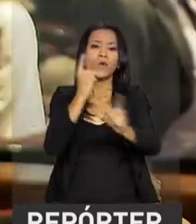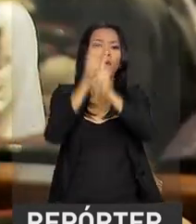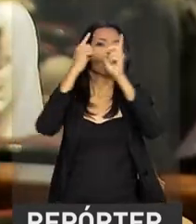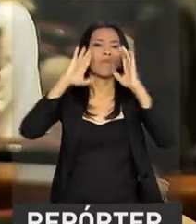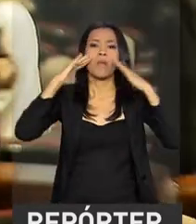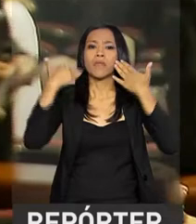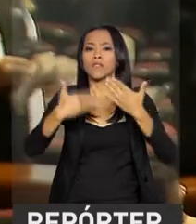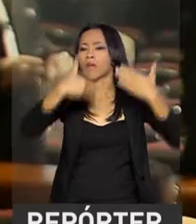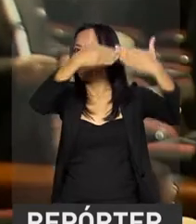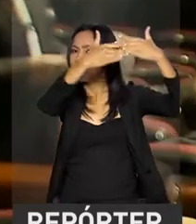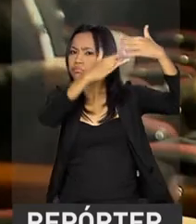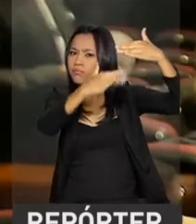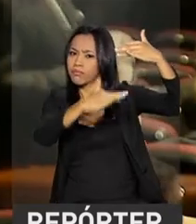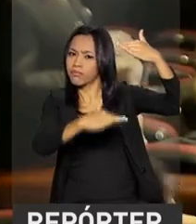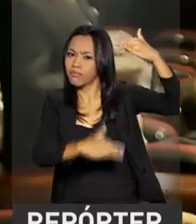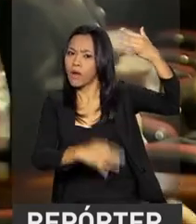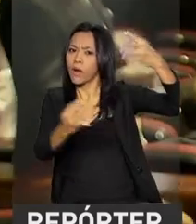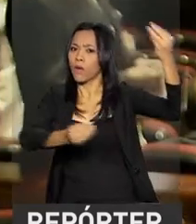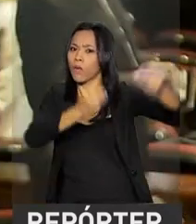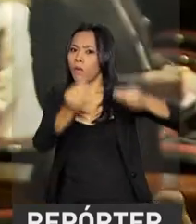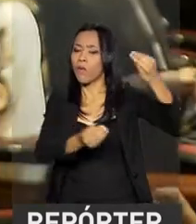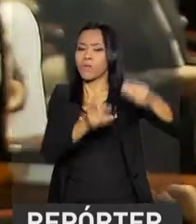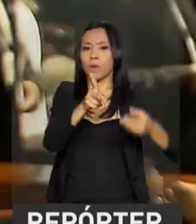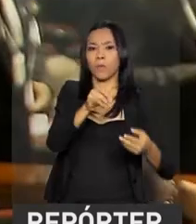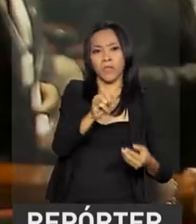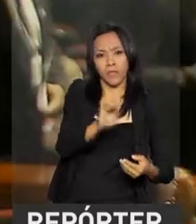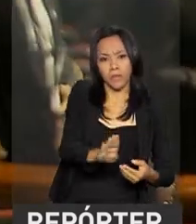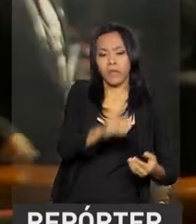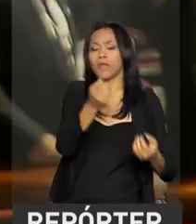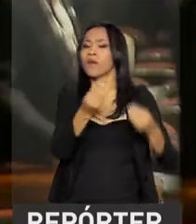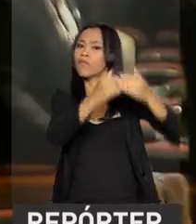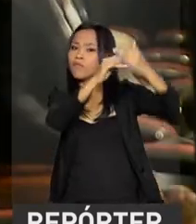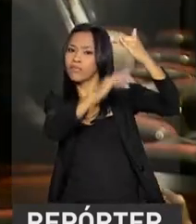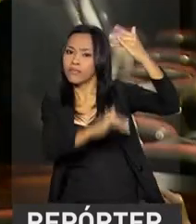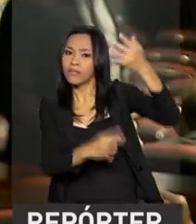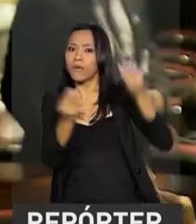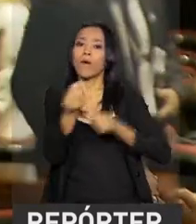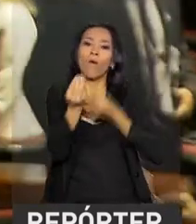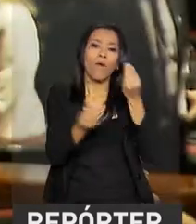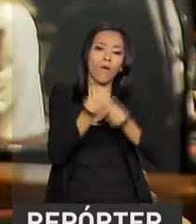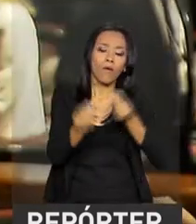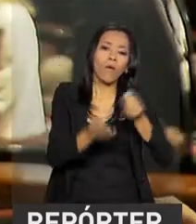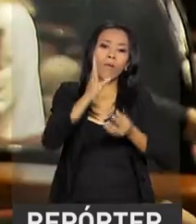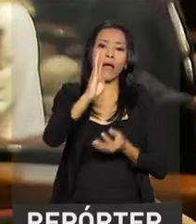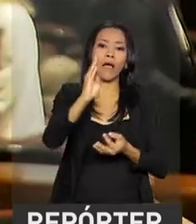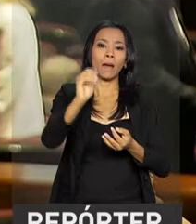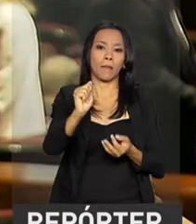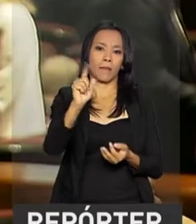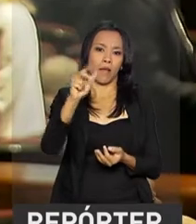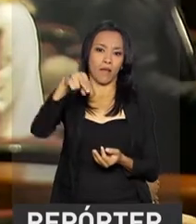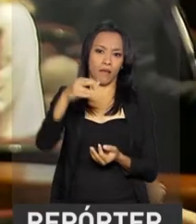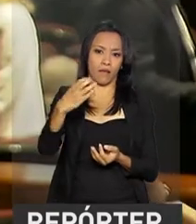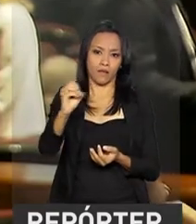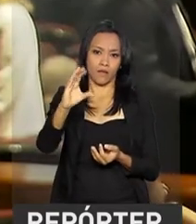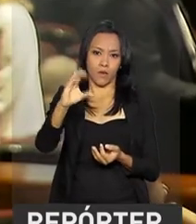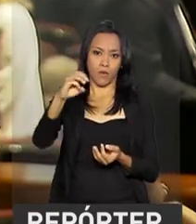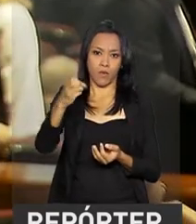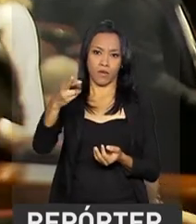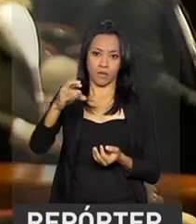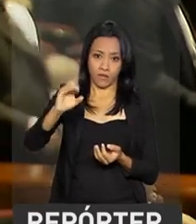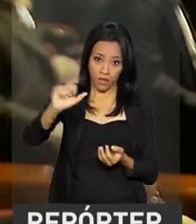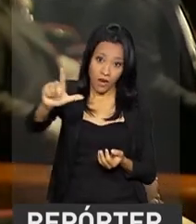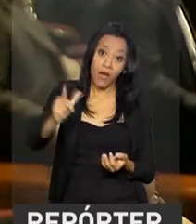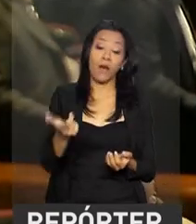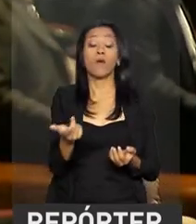ao faturamento, participação no Produto Interno Bruto e balança comercial do setor industrial brasileiro em 2017. O